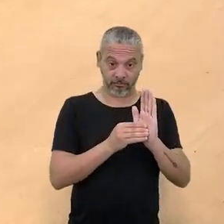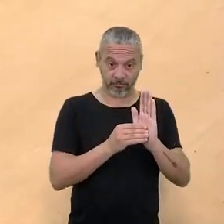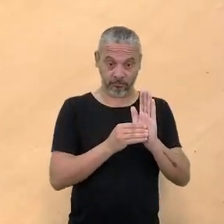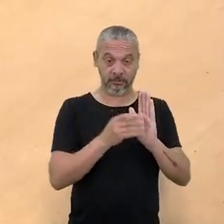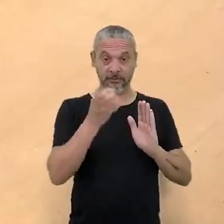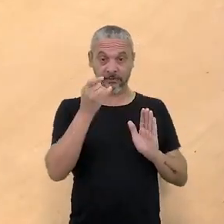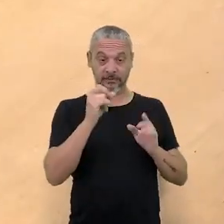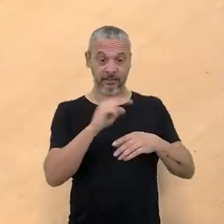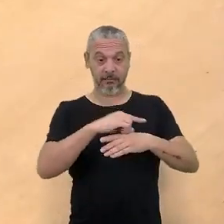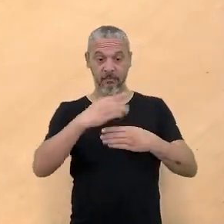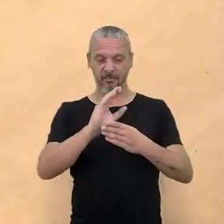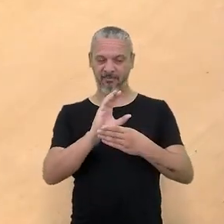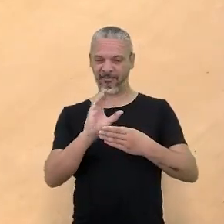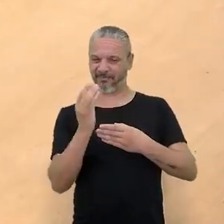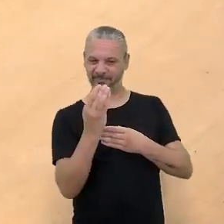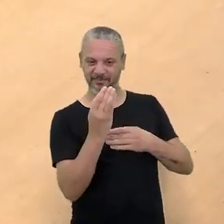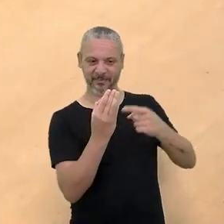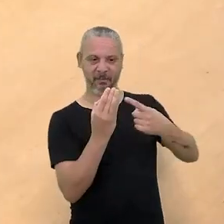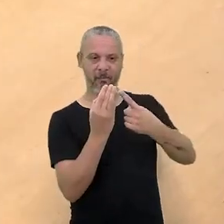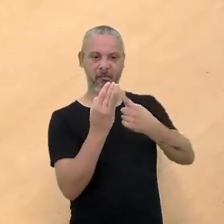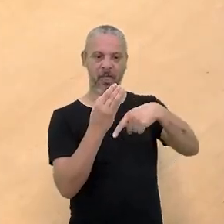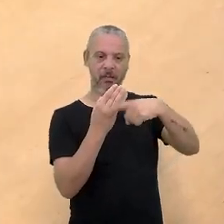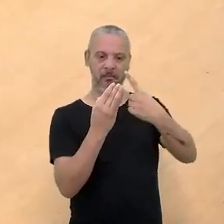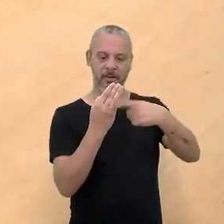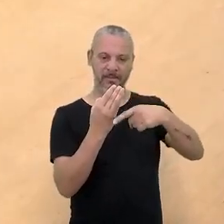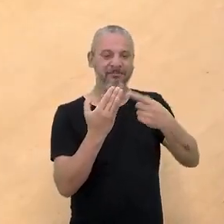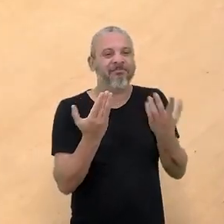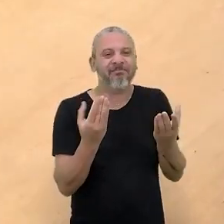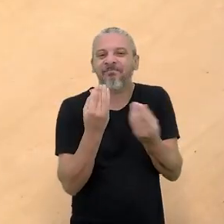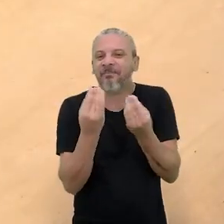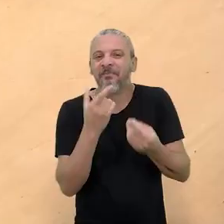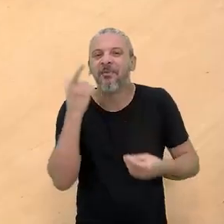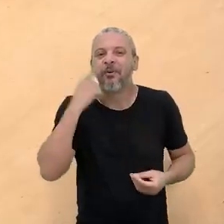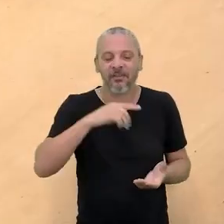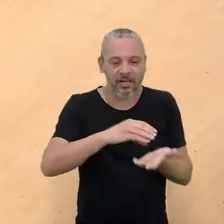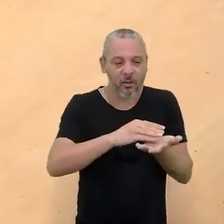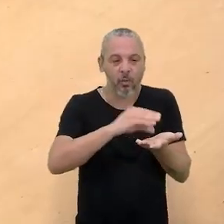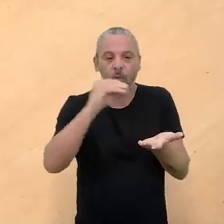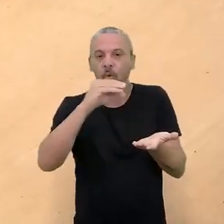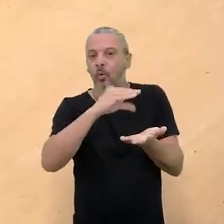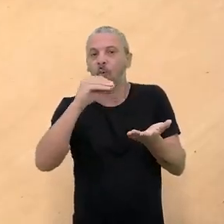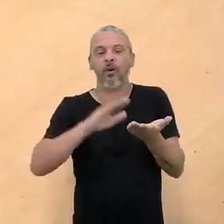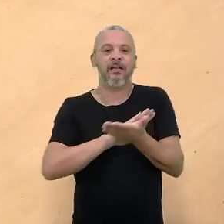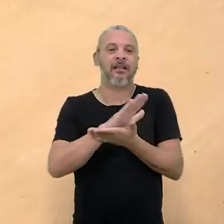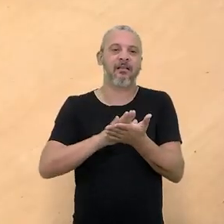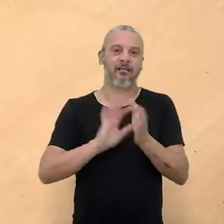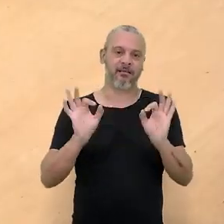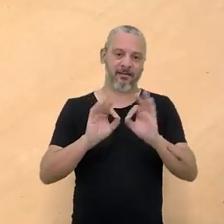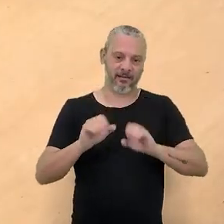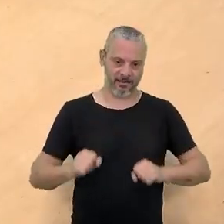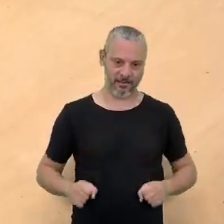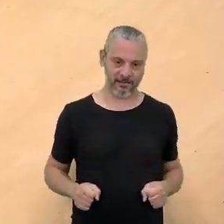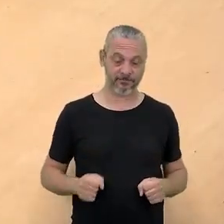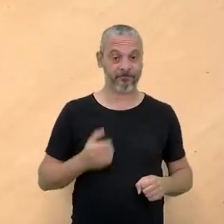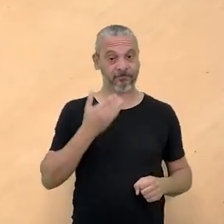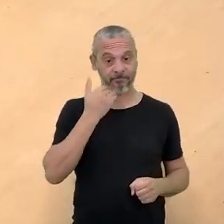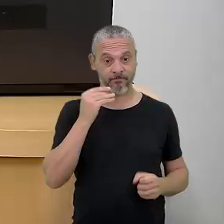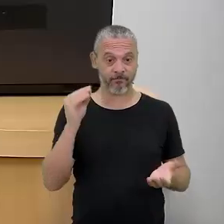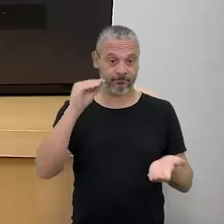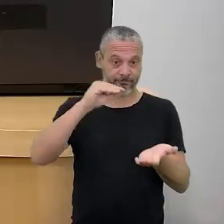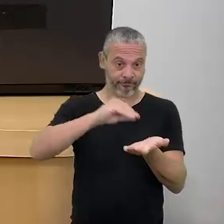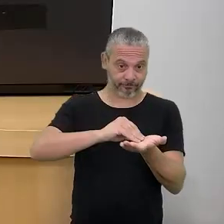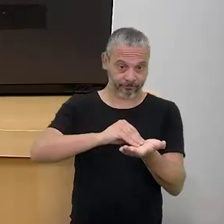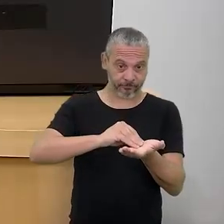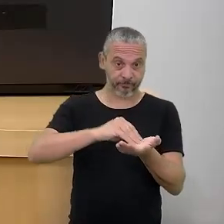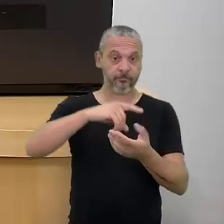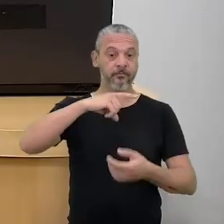colocasse a minha torre ao contrário, o meu servomotor não ia conseguir recolher a água com o canudo. Então, aqui